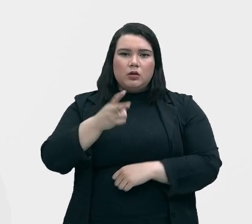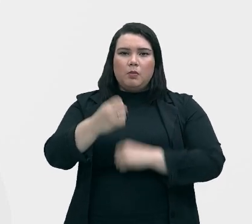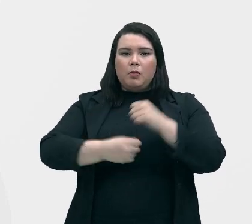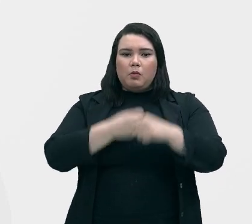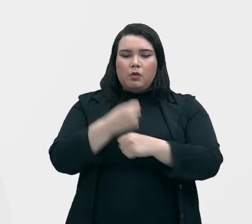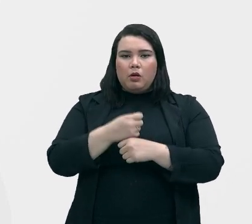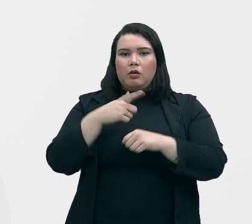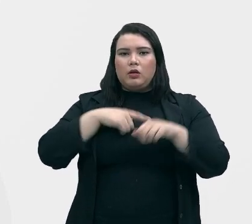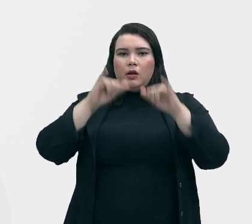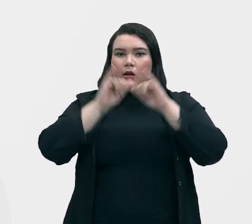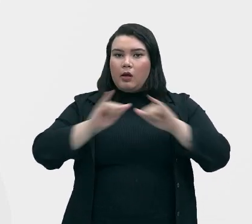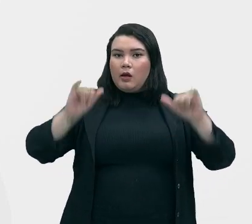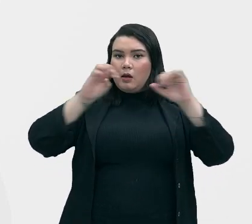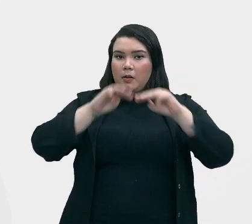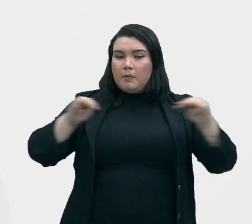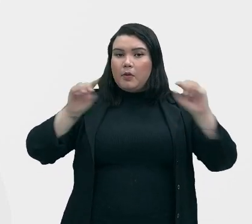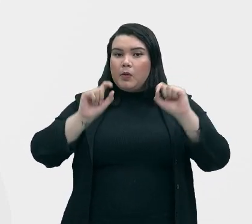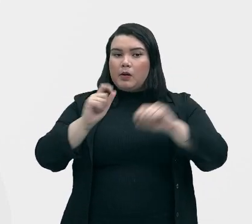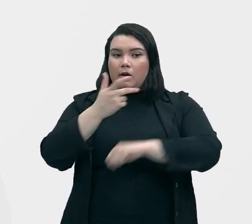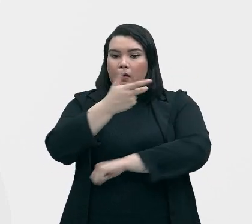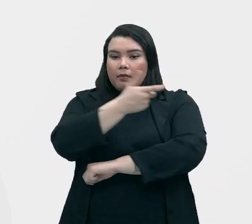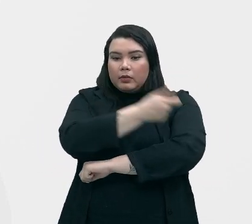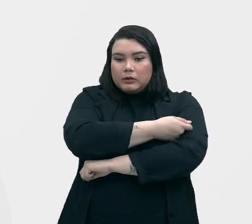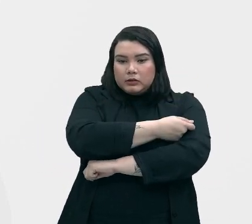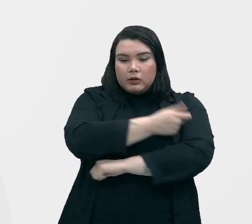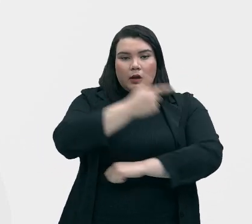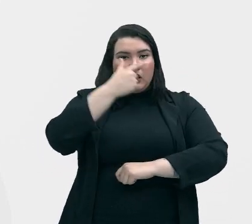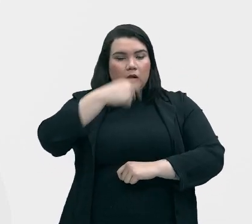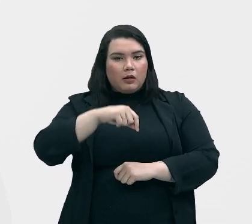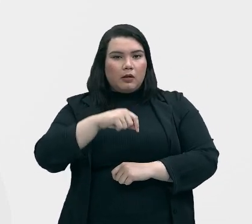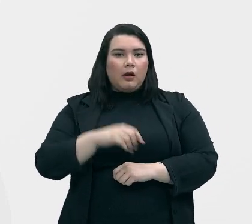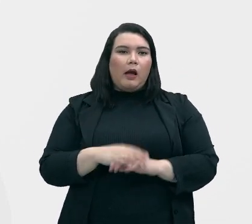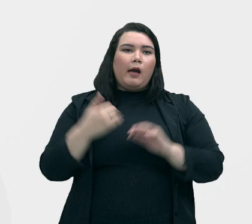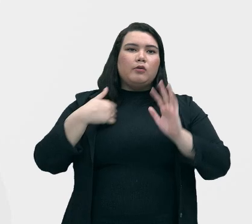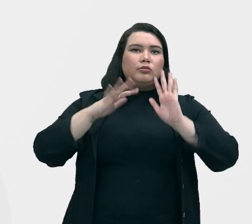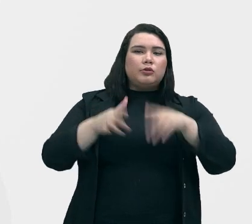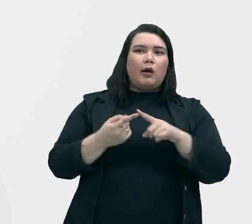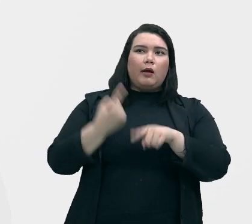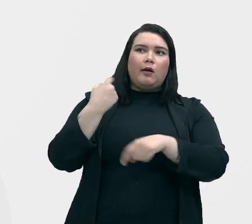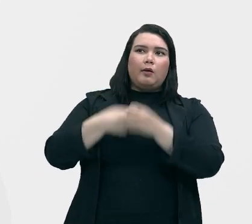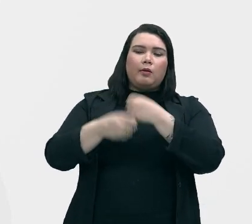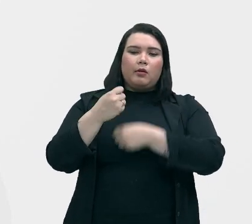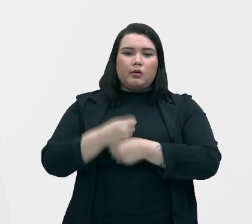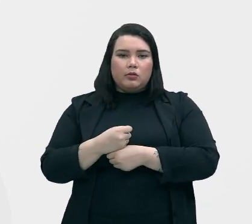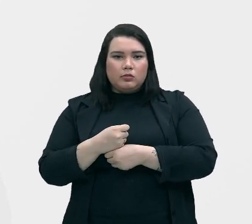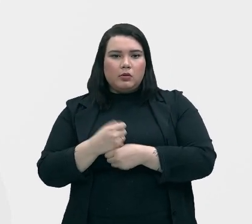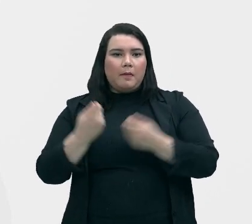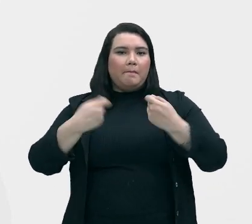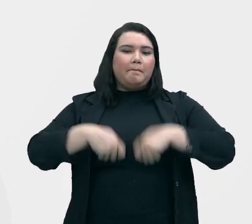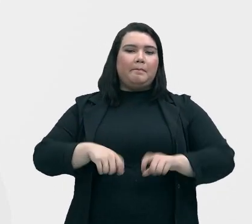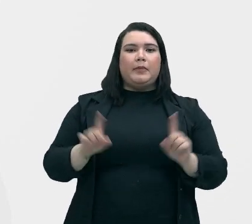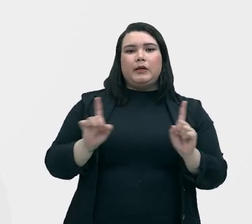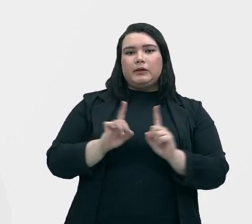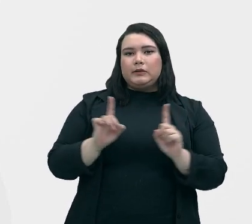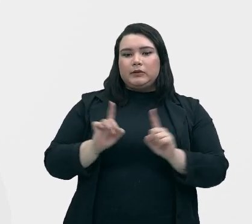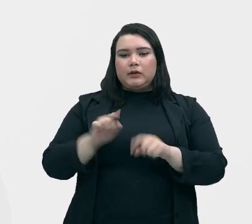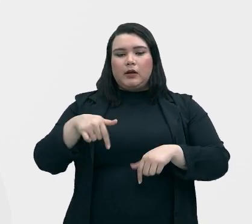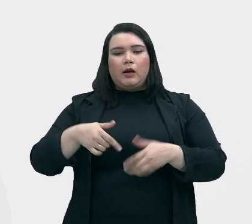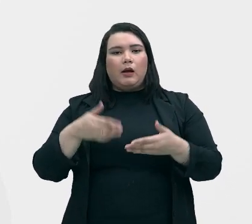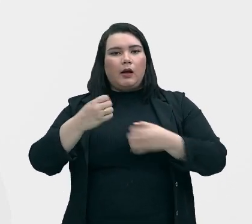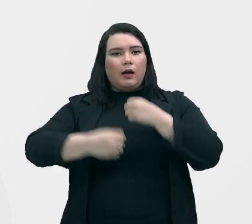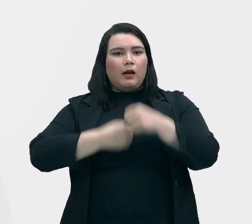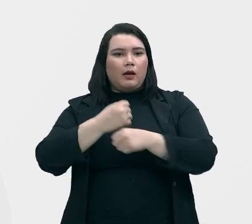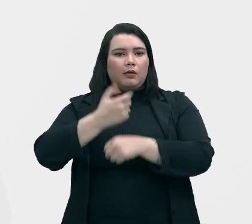da vacina da gripe. É importante tomar, professora, mas eu já tomei ano passado, então eu não preciso tomar